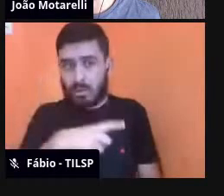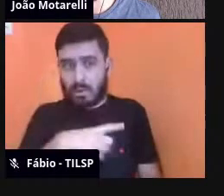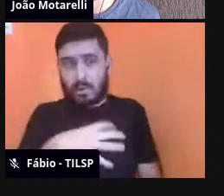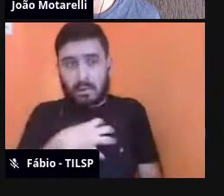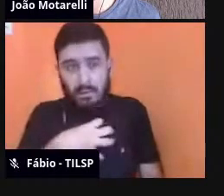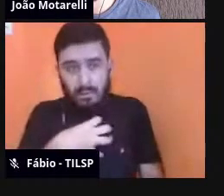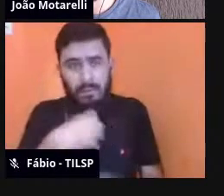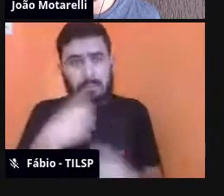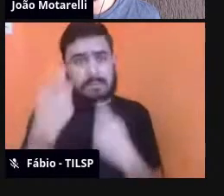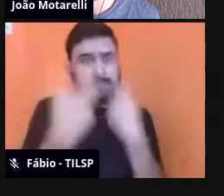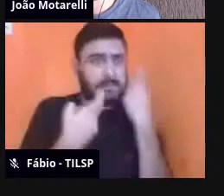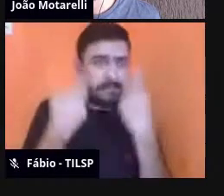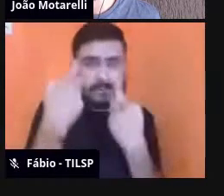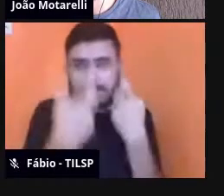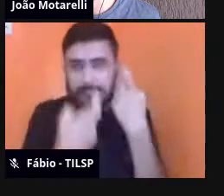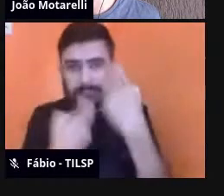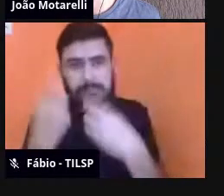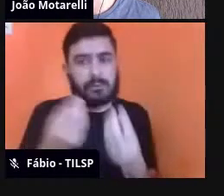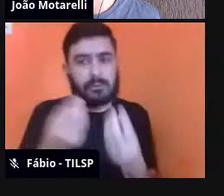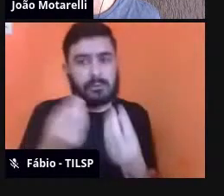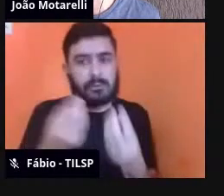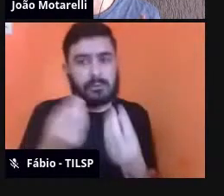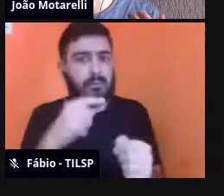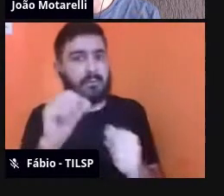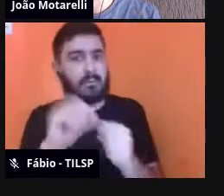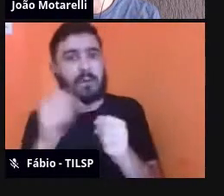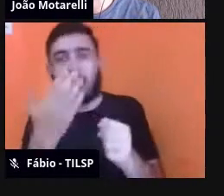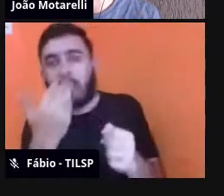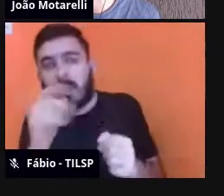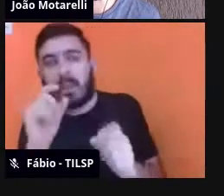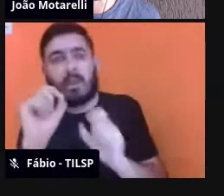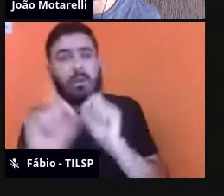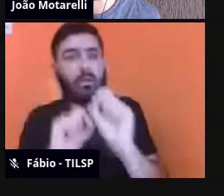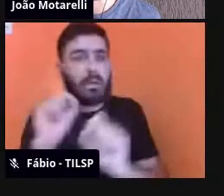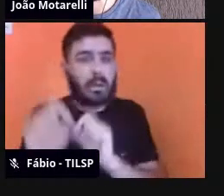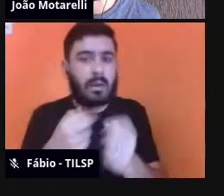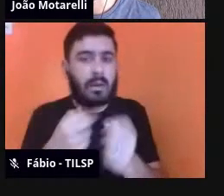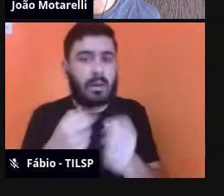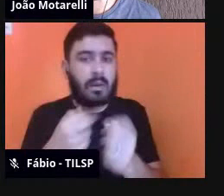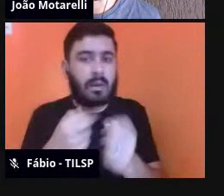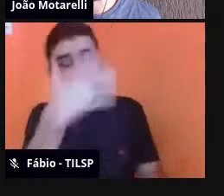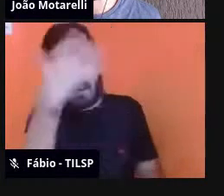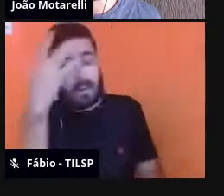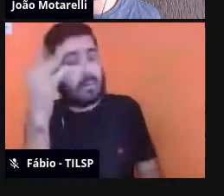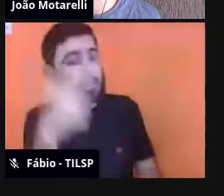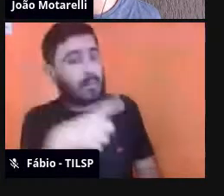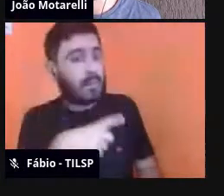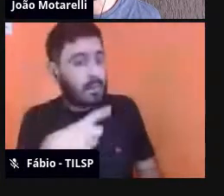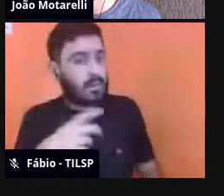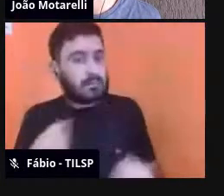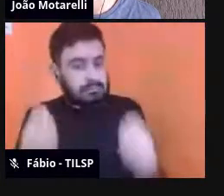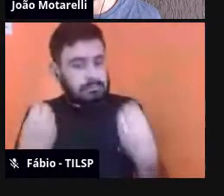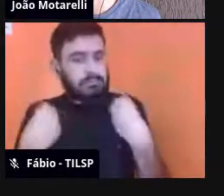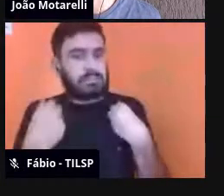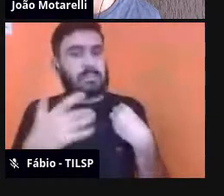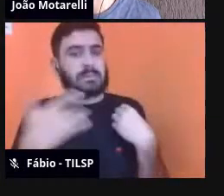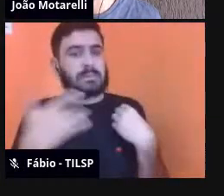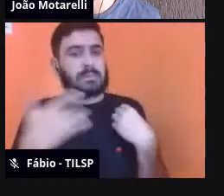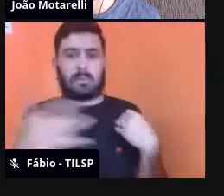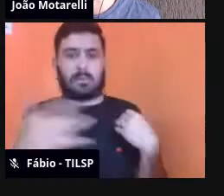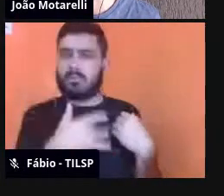práticas alimentares afirmativas e restritivas que o indivíduo acredita promover uma saúde ótima. O 2, a violação das